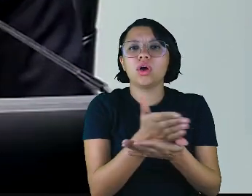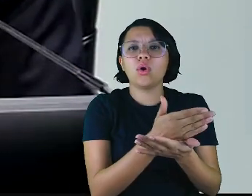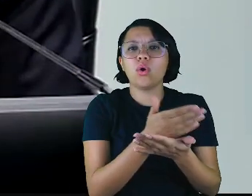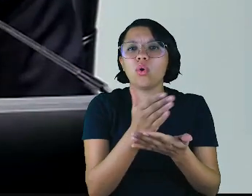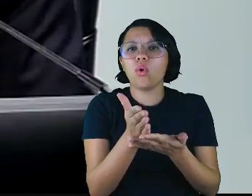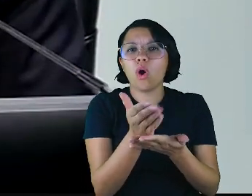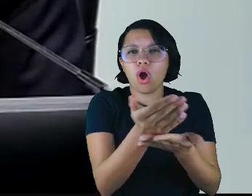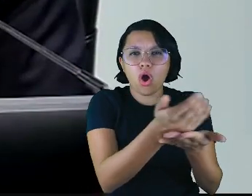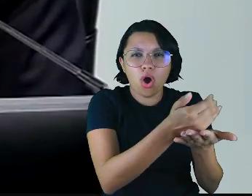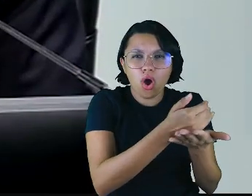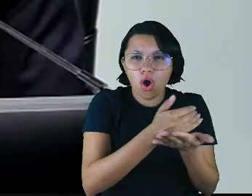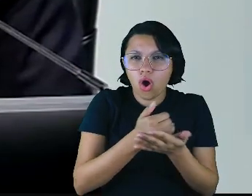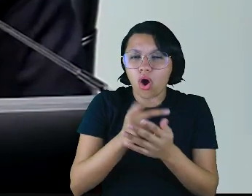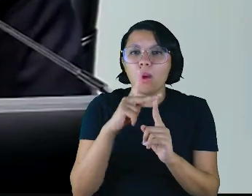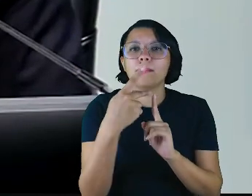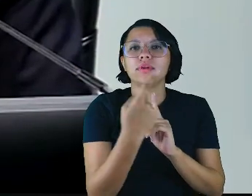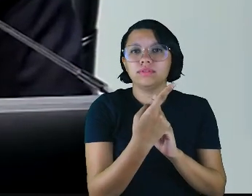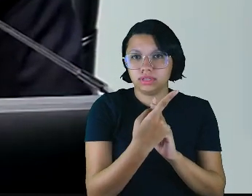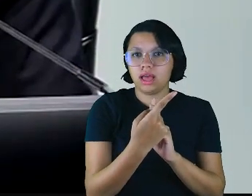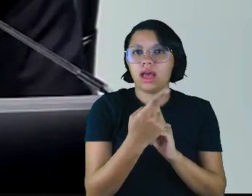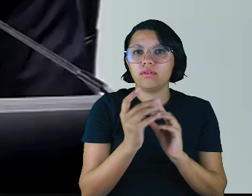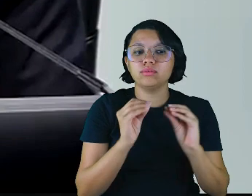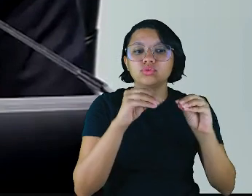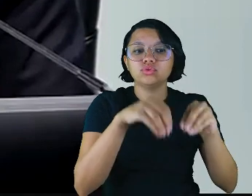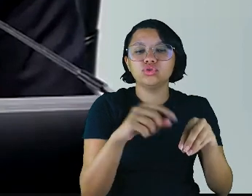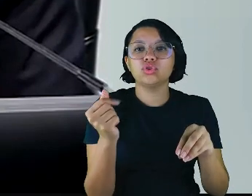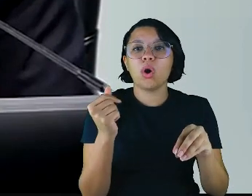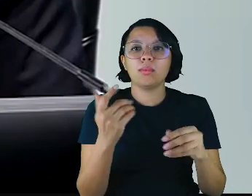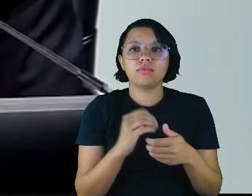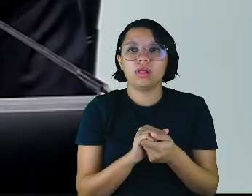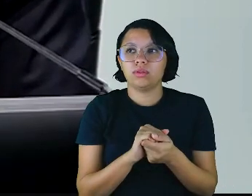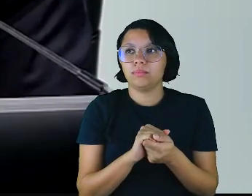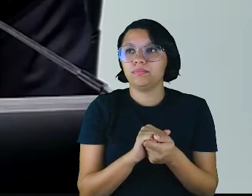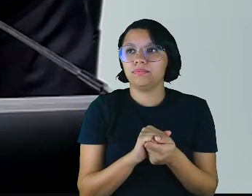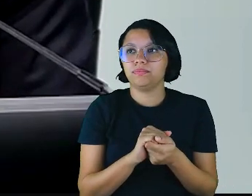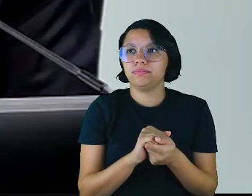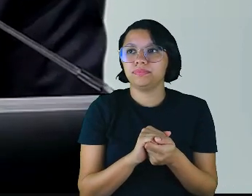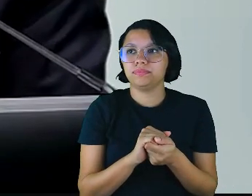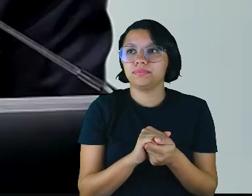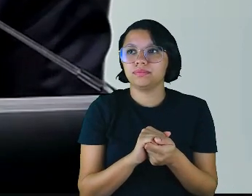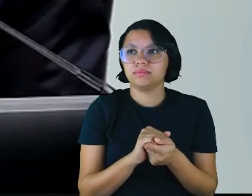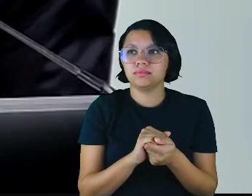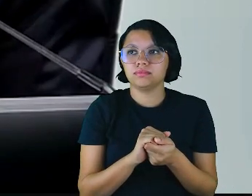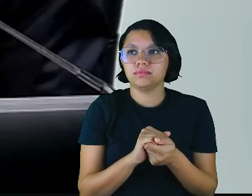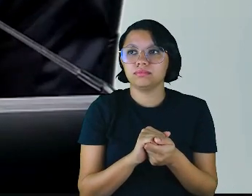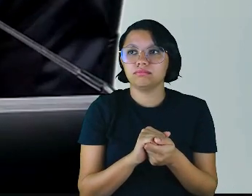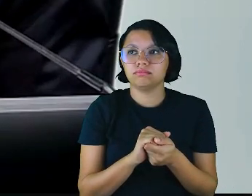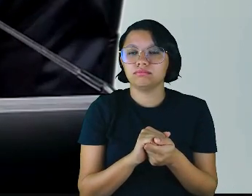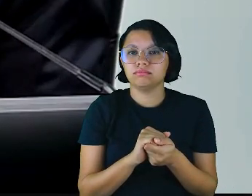valor acordado, tendo em conta o disposto na linha A, inciso 1 do 195 e tal. Estão vendo?